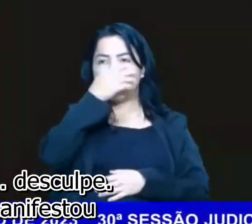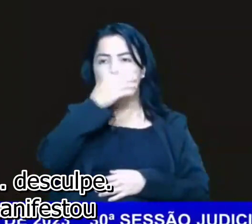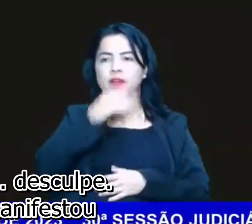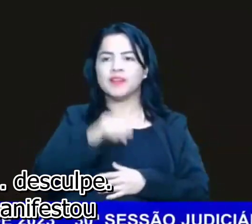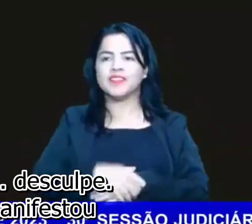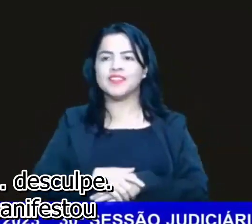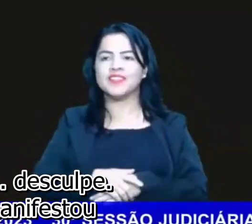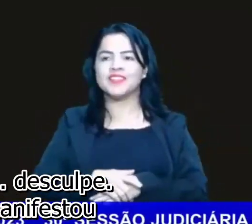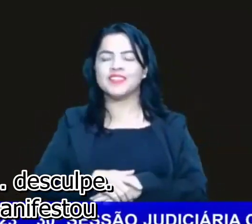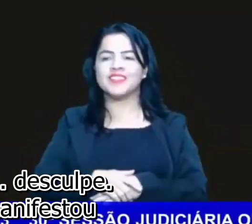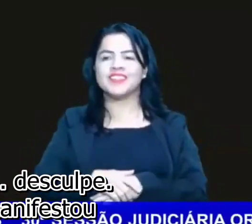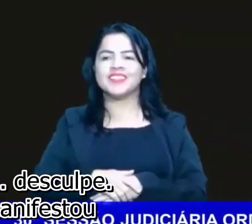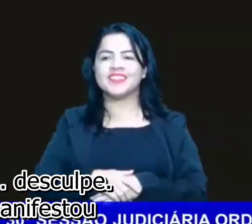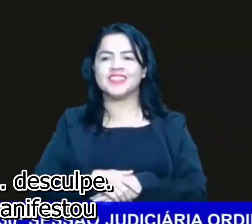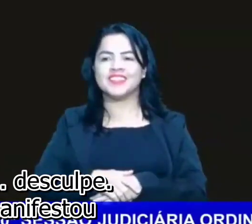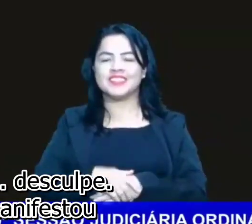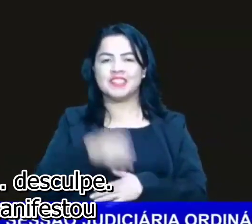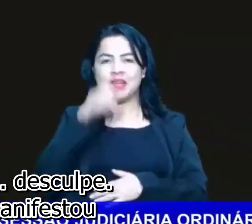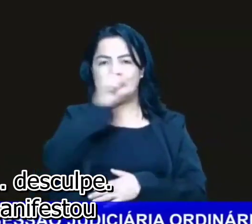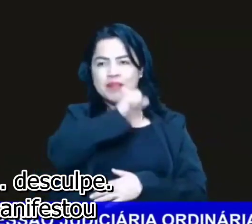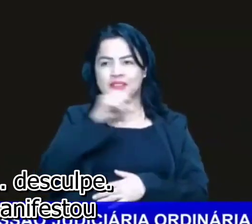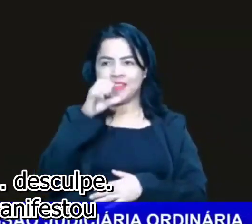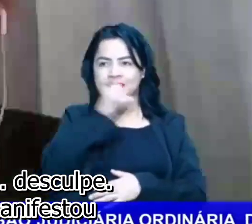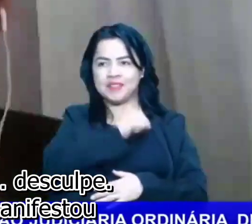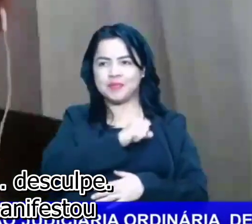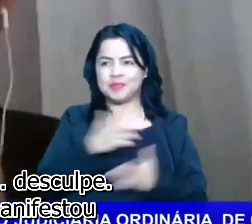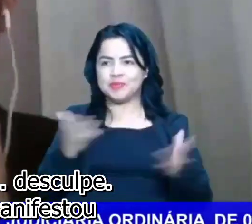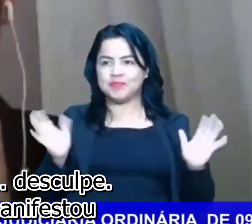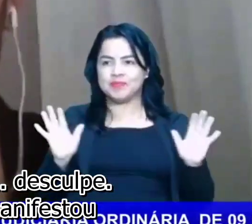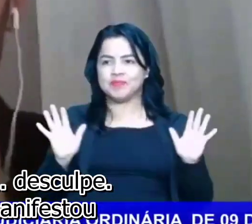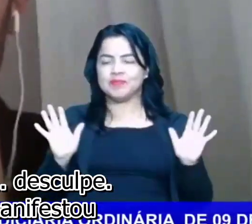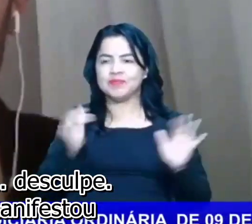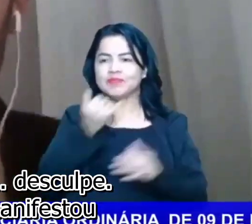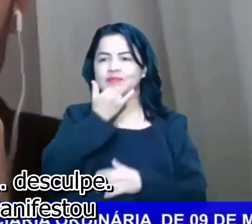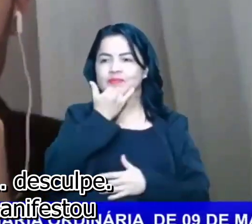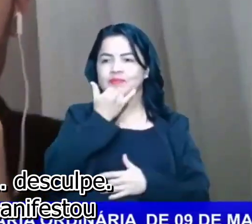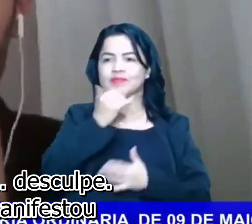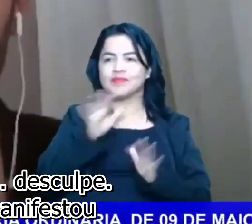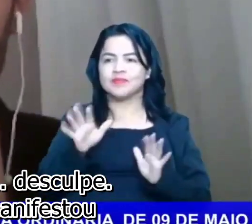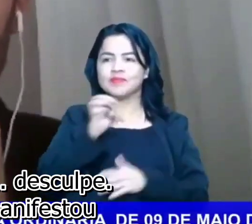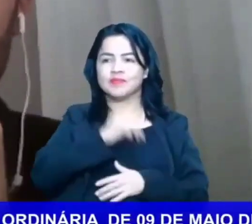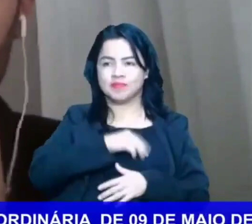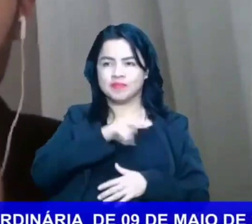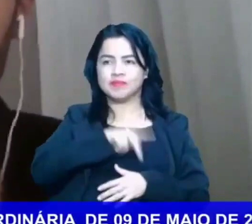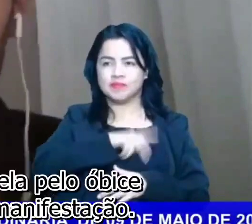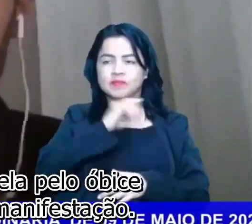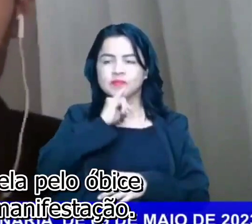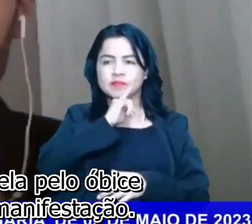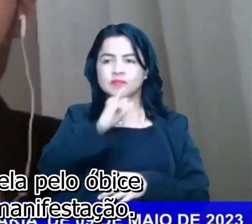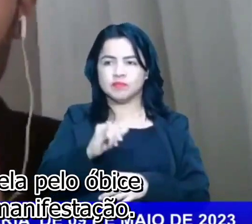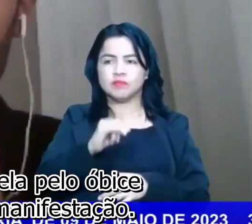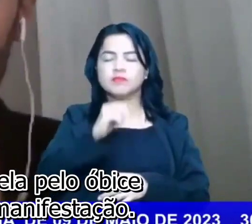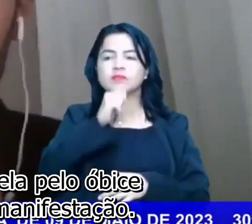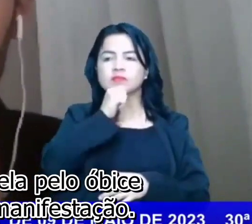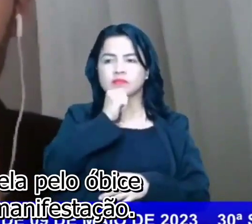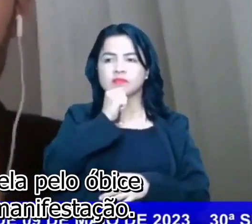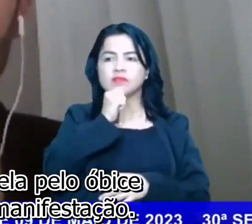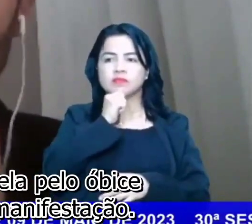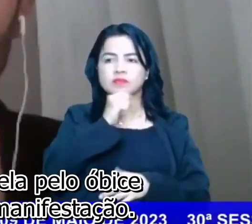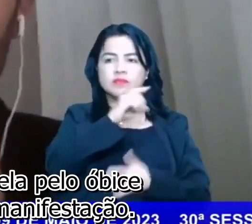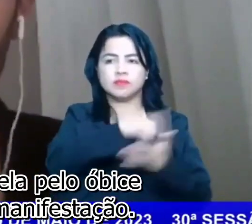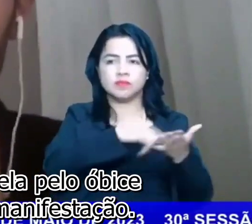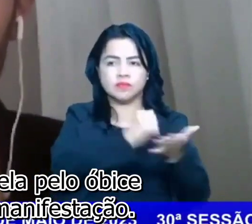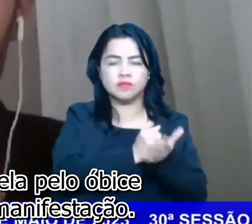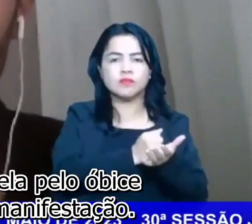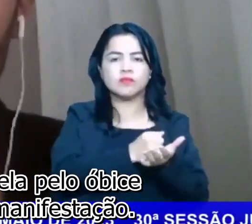Desculpe, Novamente em foi a chamada de pressa que vídeo, eu desculpe. desembargador Paulo Não, imagina. Madeira. Mas só Em o Ministério Público se videochamada, manifestou tanto procurador do pela Ministério declaração Público, de contas doutor não